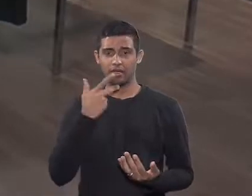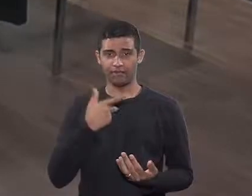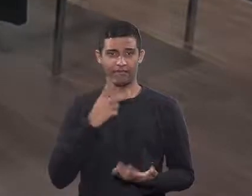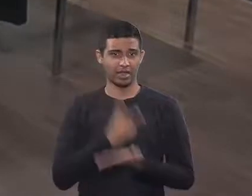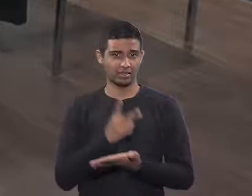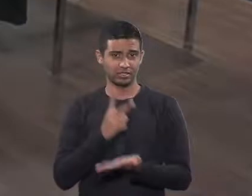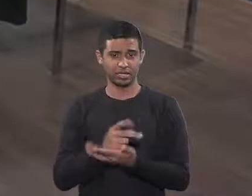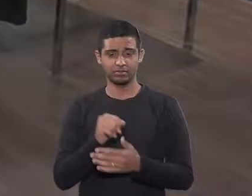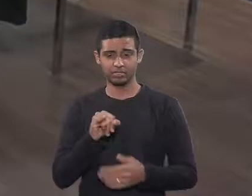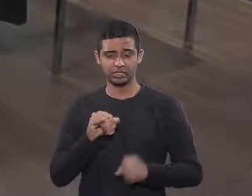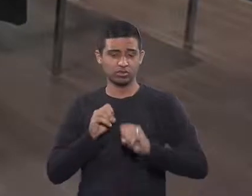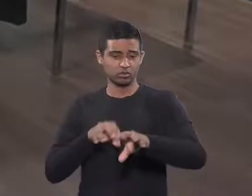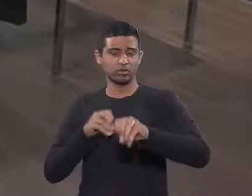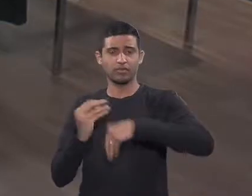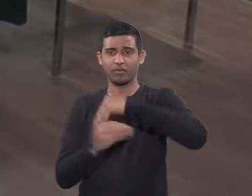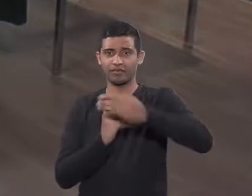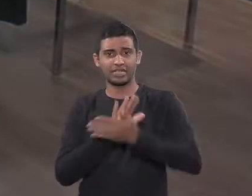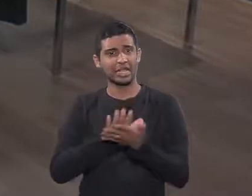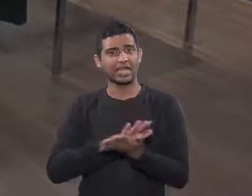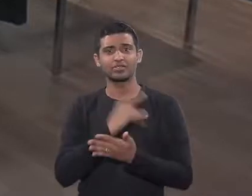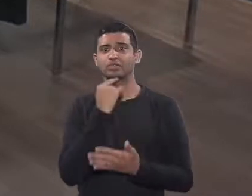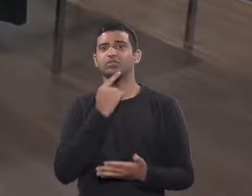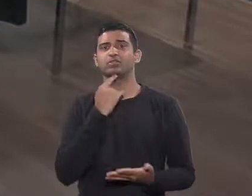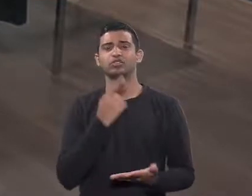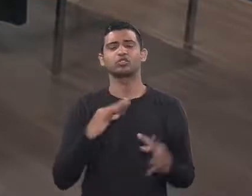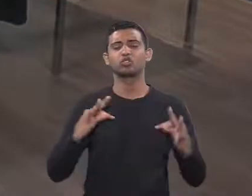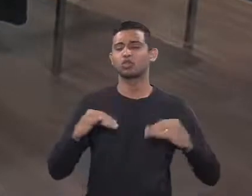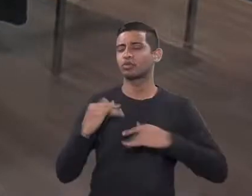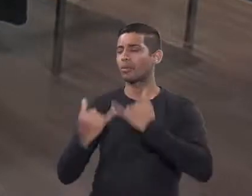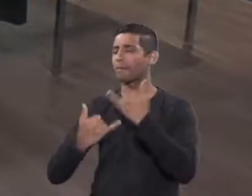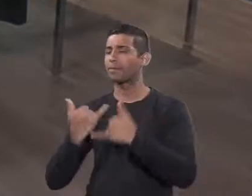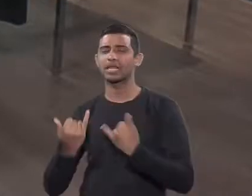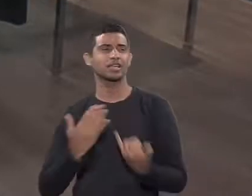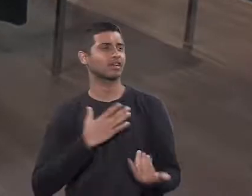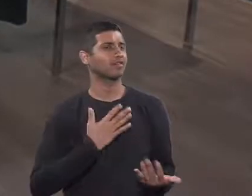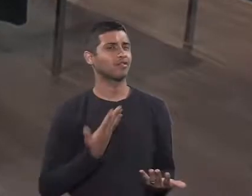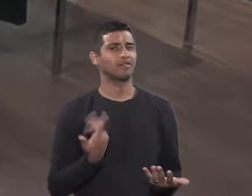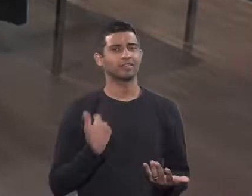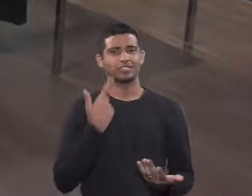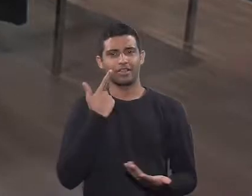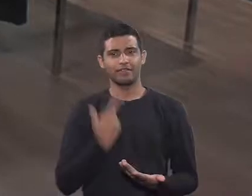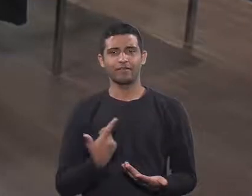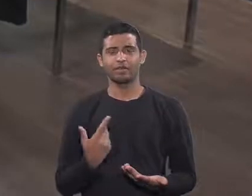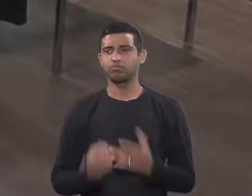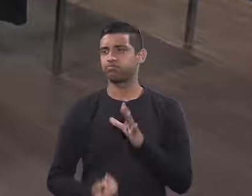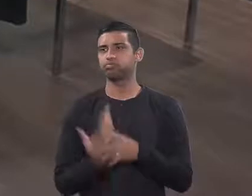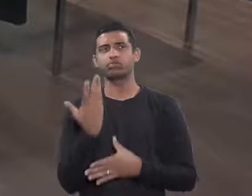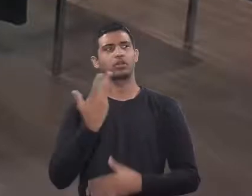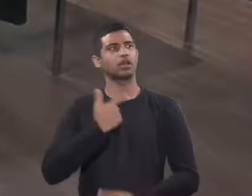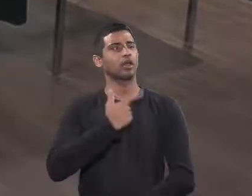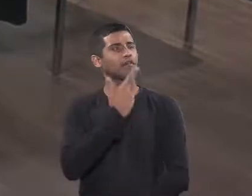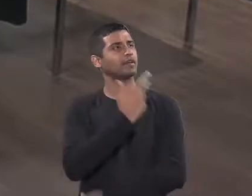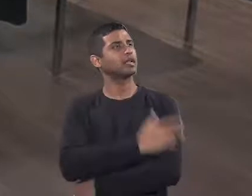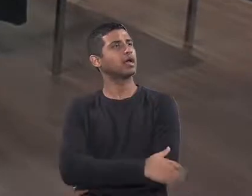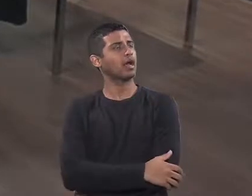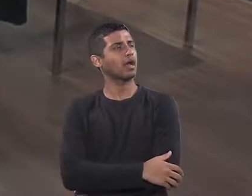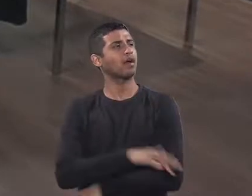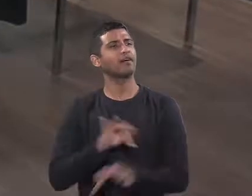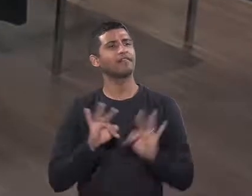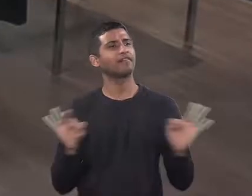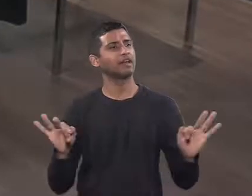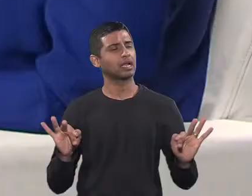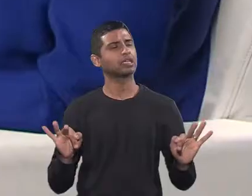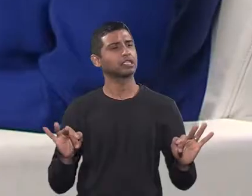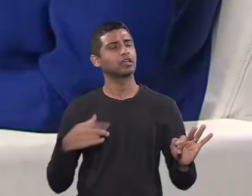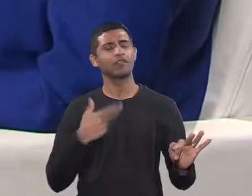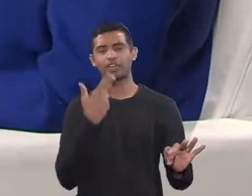se envolver, não rola. O pessoal brinca, todo mundo gosta, acabou virando... Foi uma frase que surgiu assim, eu falei um dia, eu falei, vou repetir isso